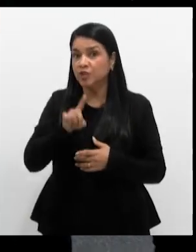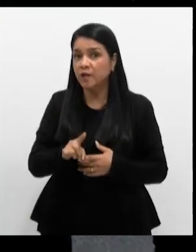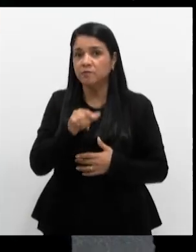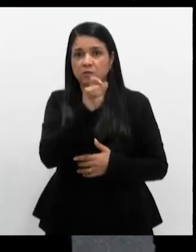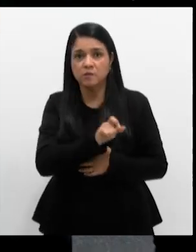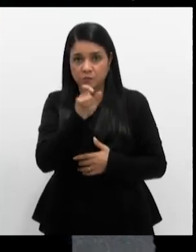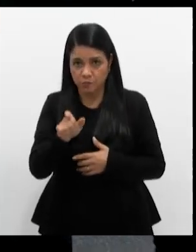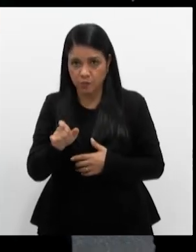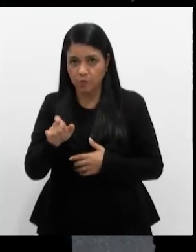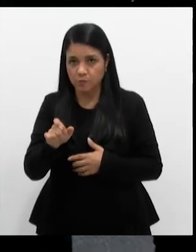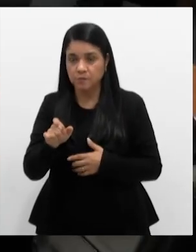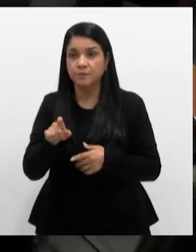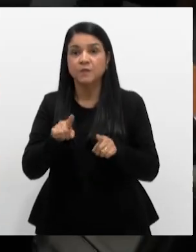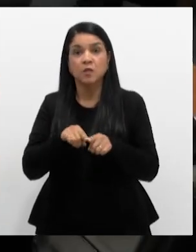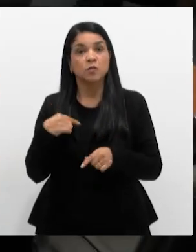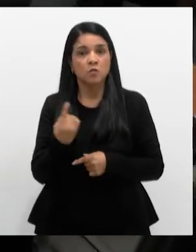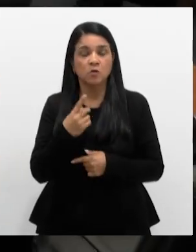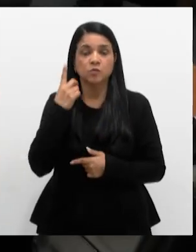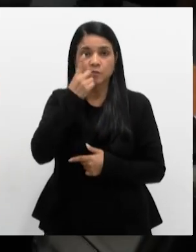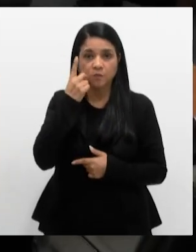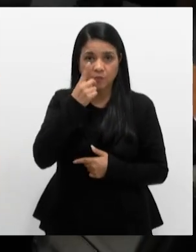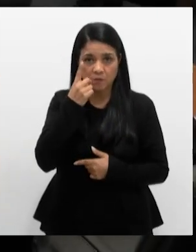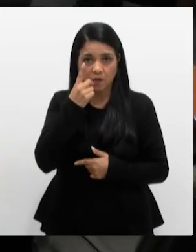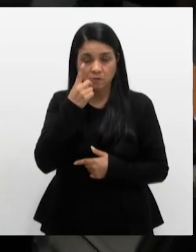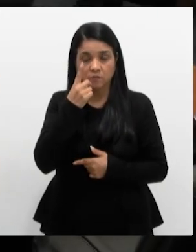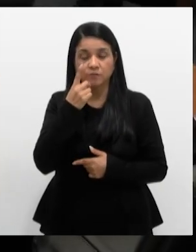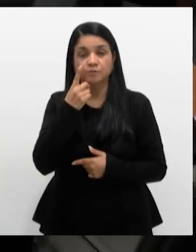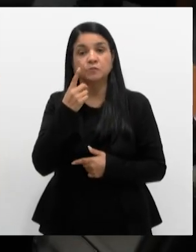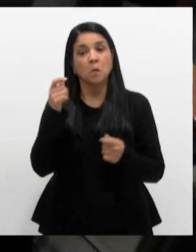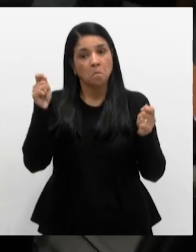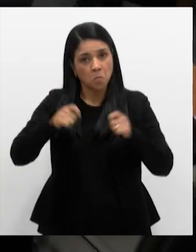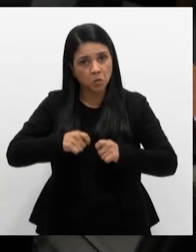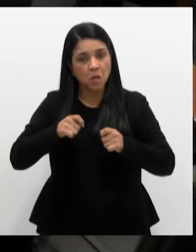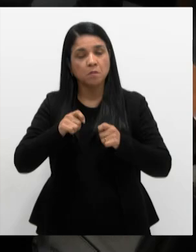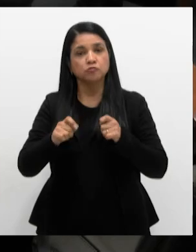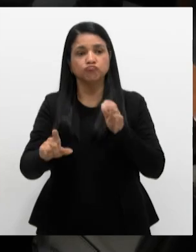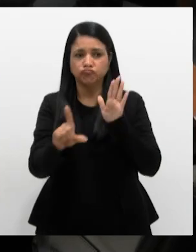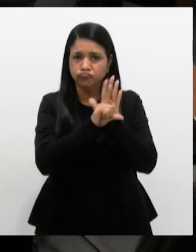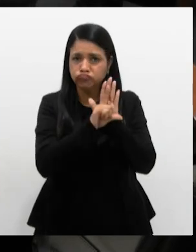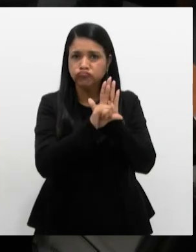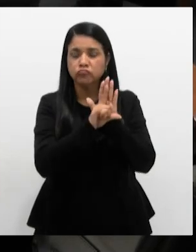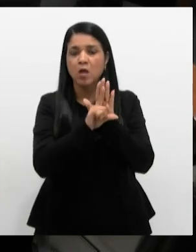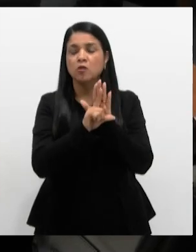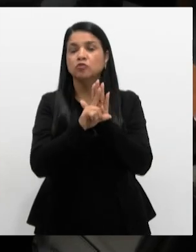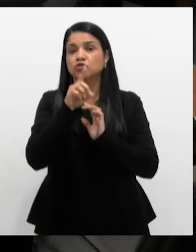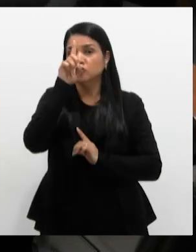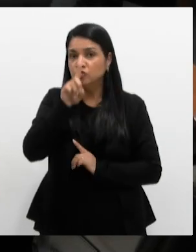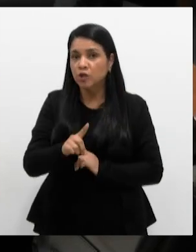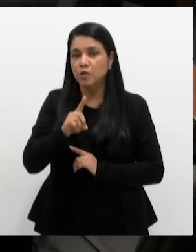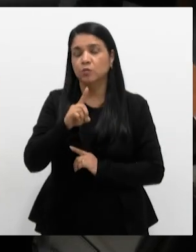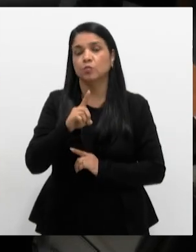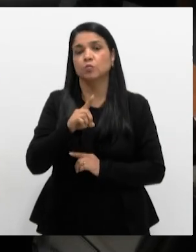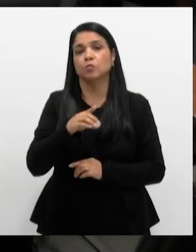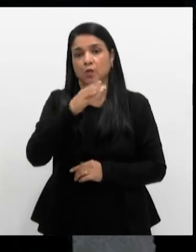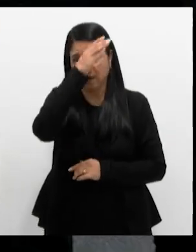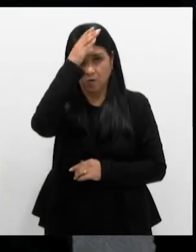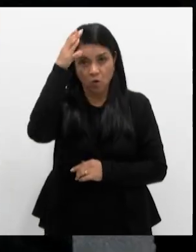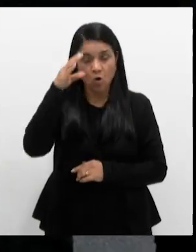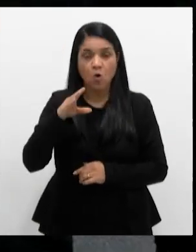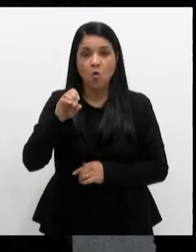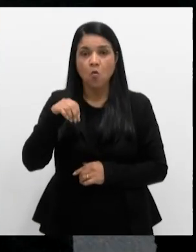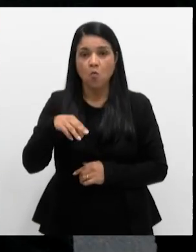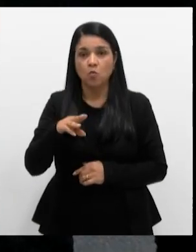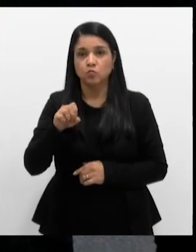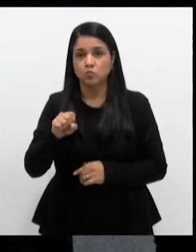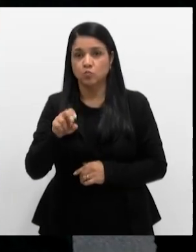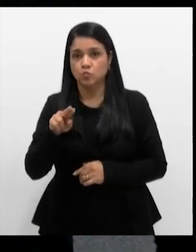nós, enquanto deputados e deputadas estaduais, podemos legislar sobre o direito do consumidor. E é um absurdo, em nosso país